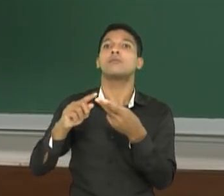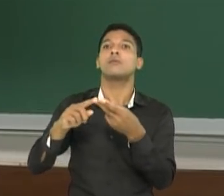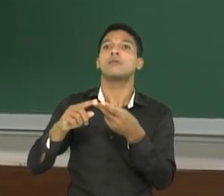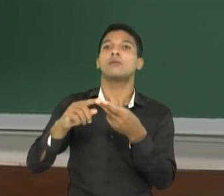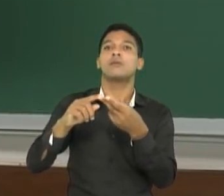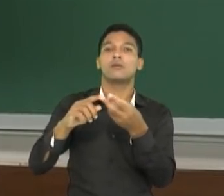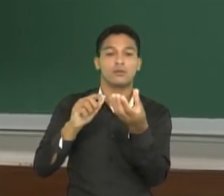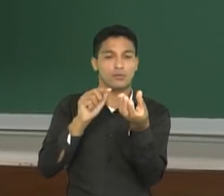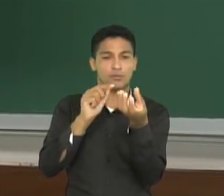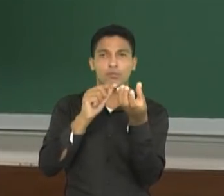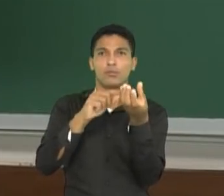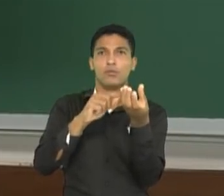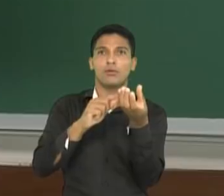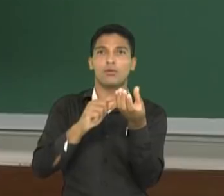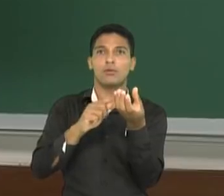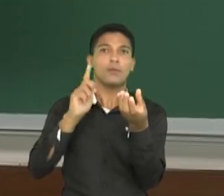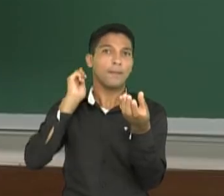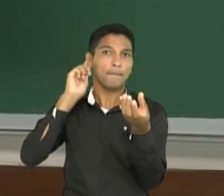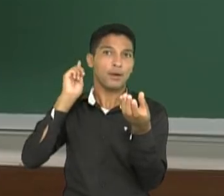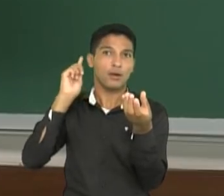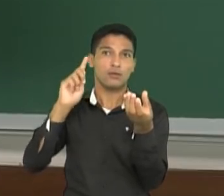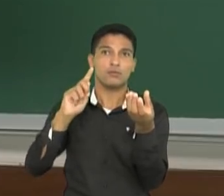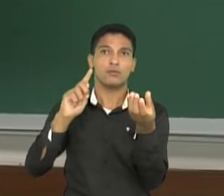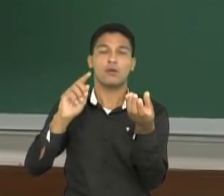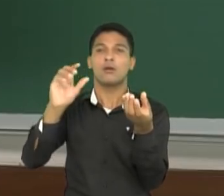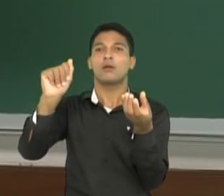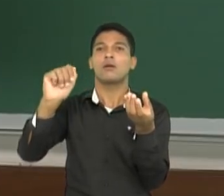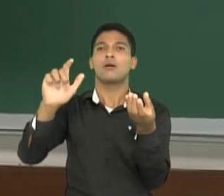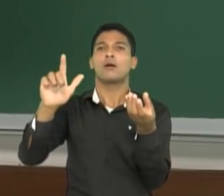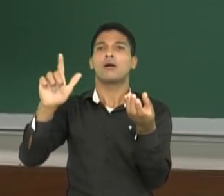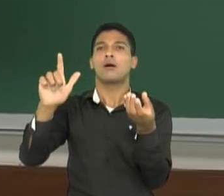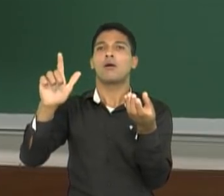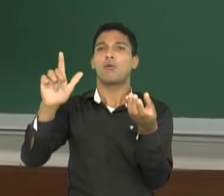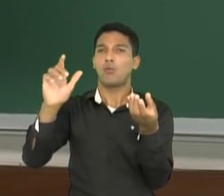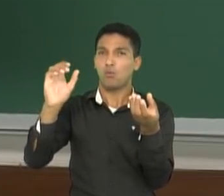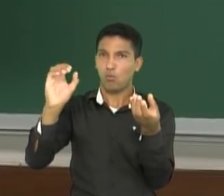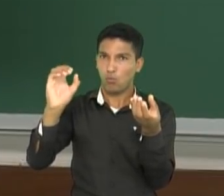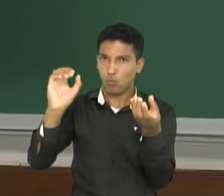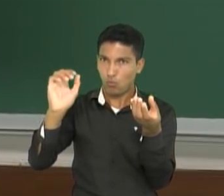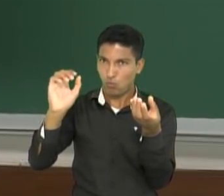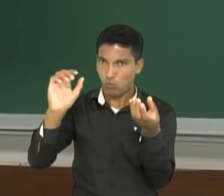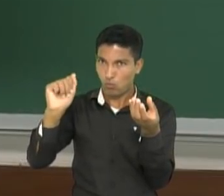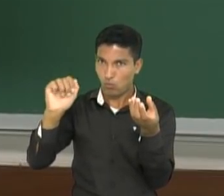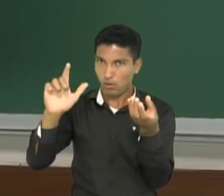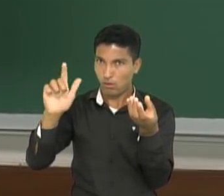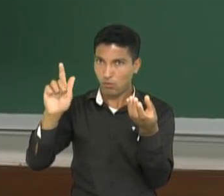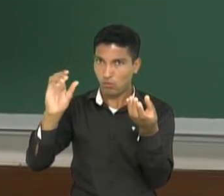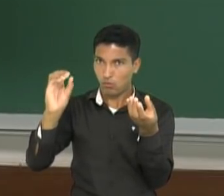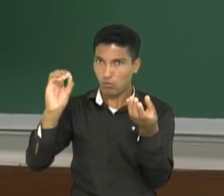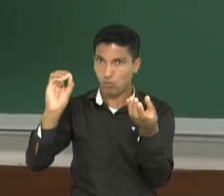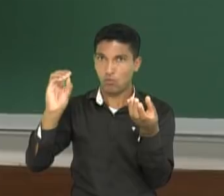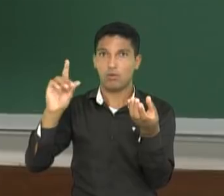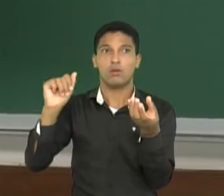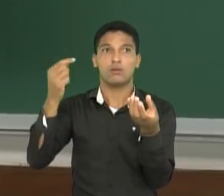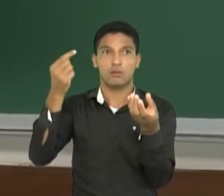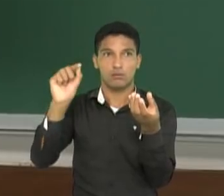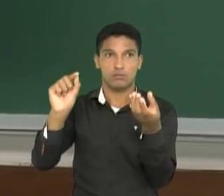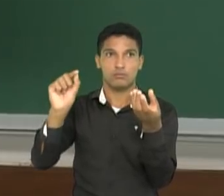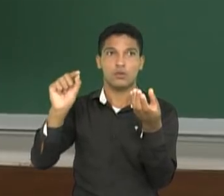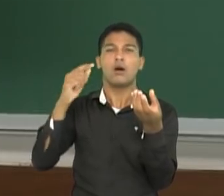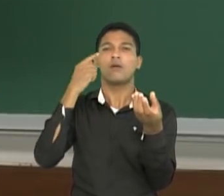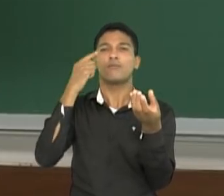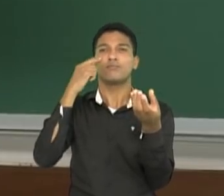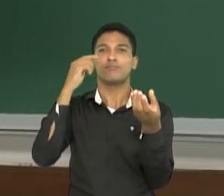cana-de-açúcar. E isso perdurou, ou seja, continuou até os dias atuais e se reflete ali no que nós temos